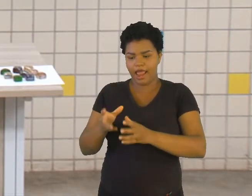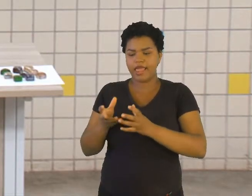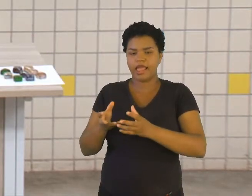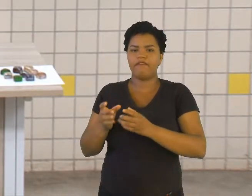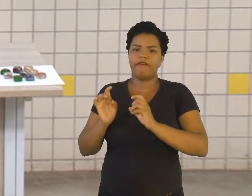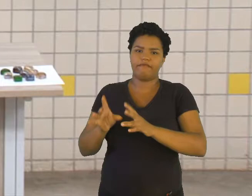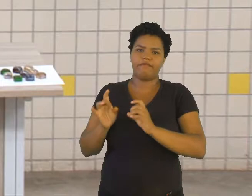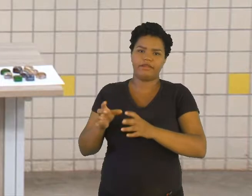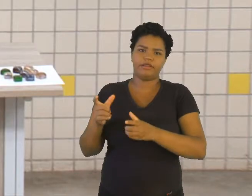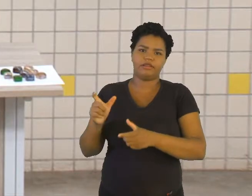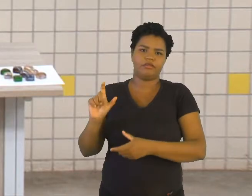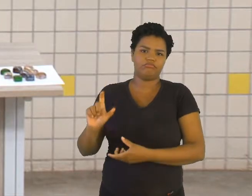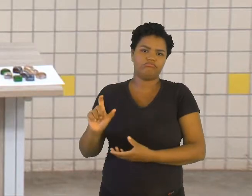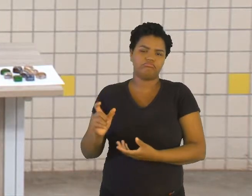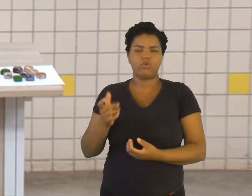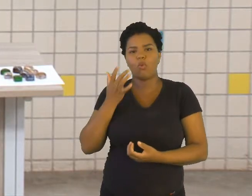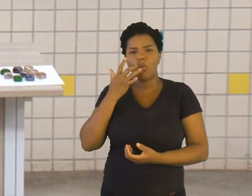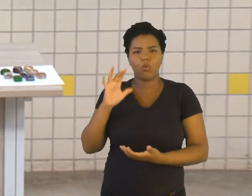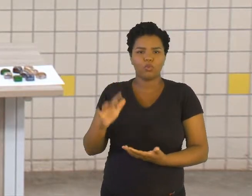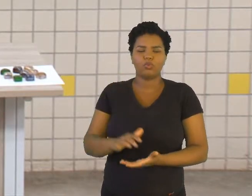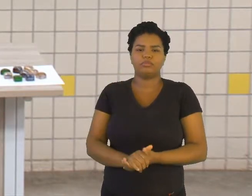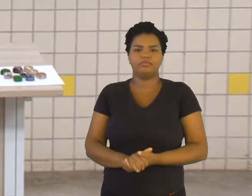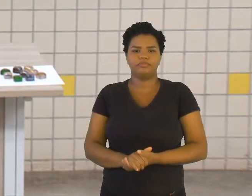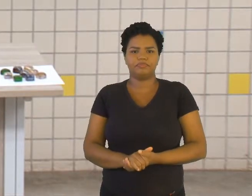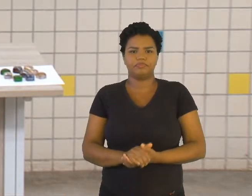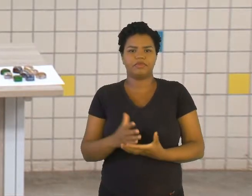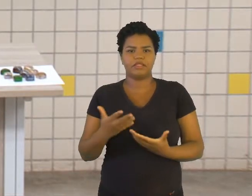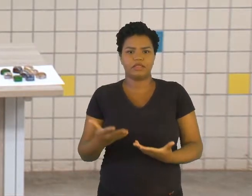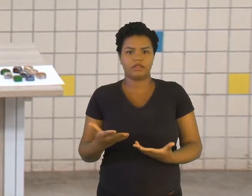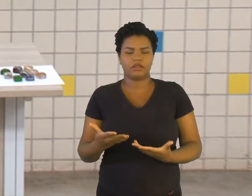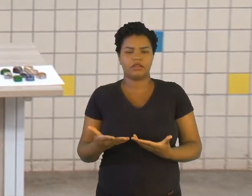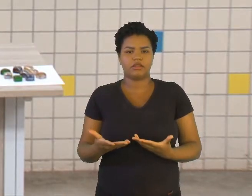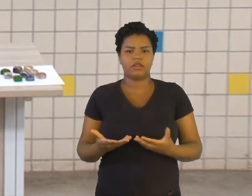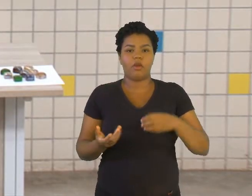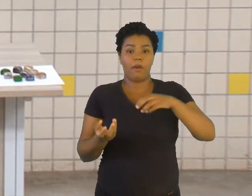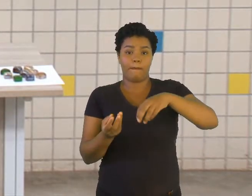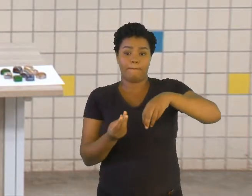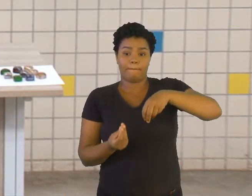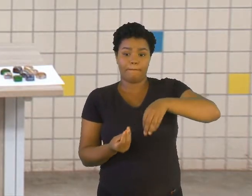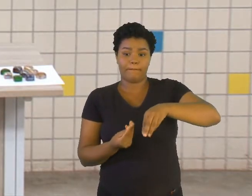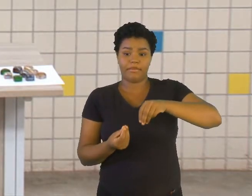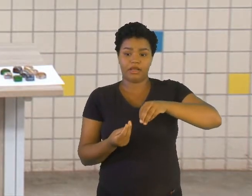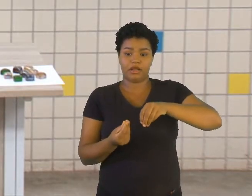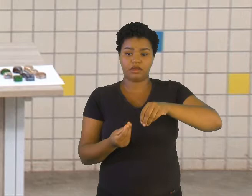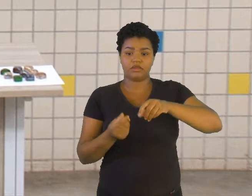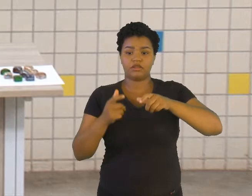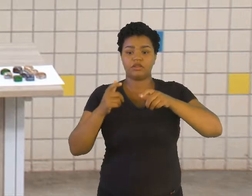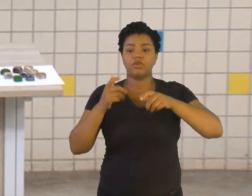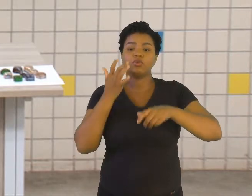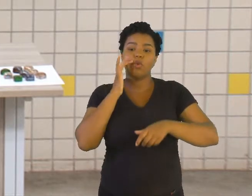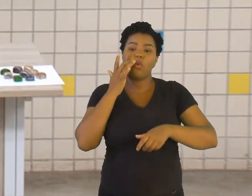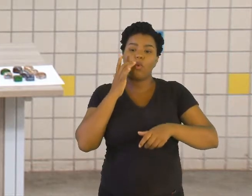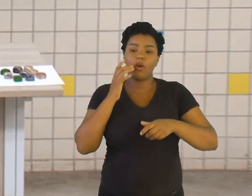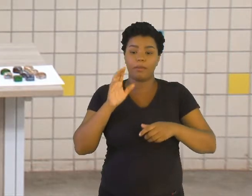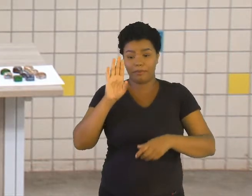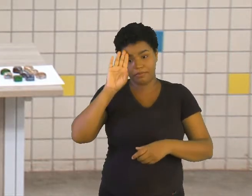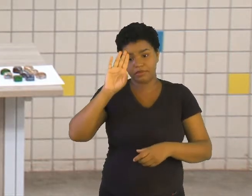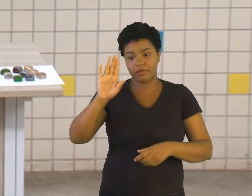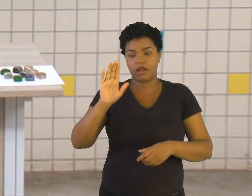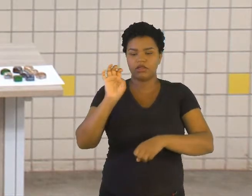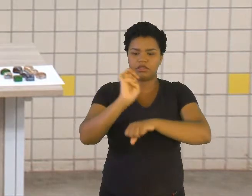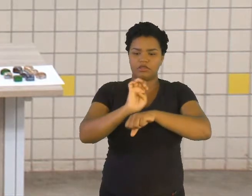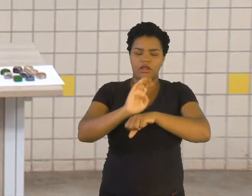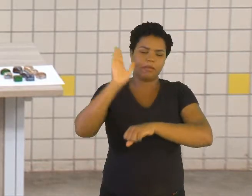que a mineração de ouro se dá principalmente aonde? Nos estados do Pará, Minas Gerais e Mato Grosso.